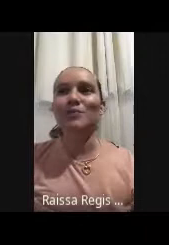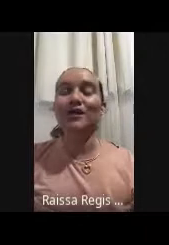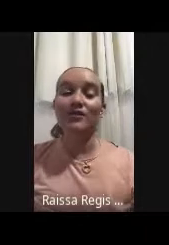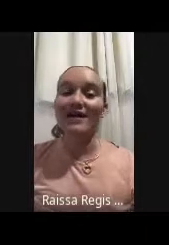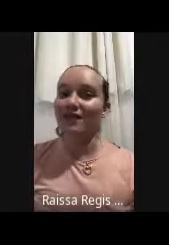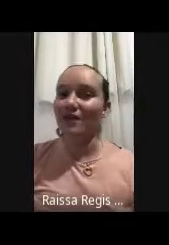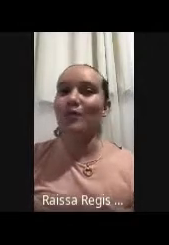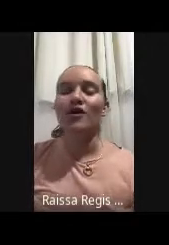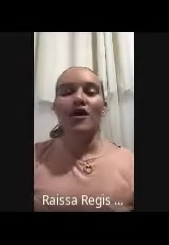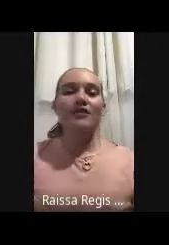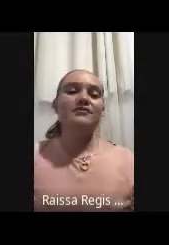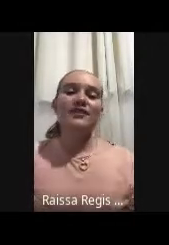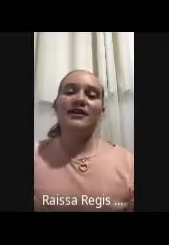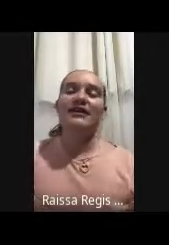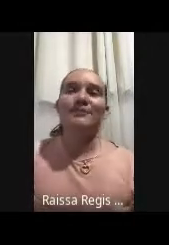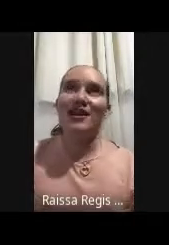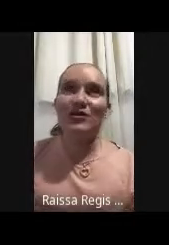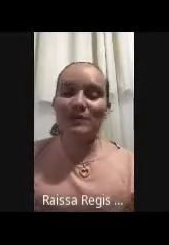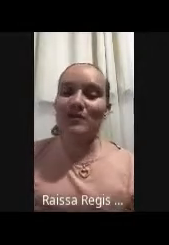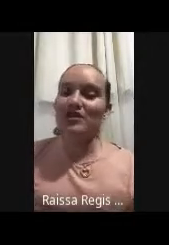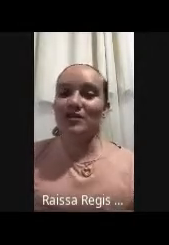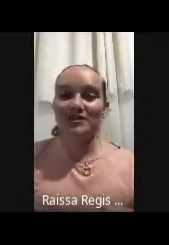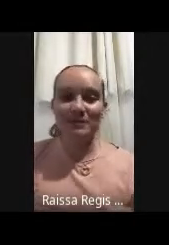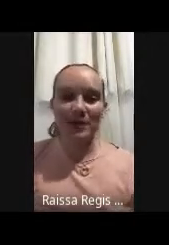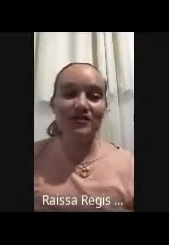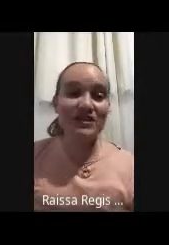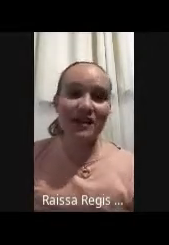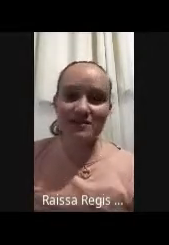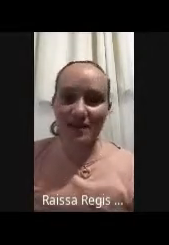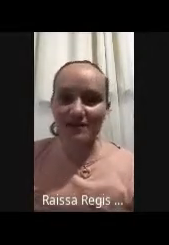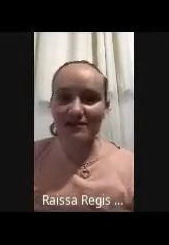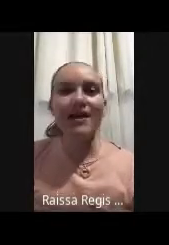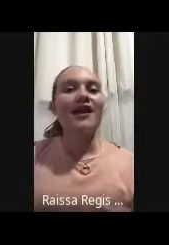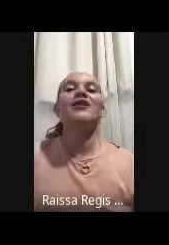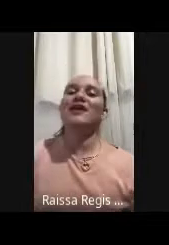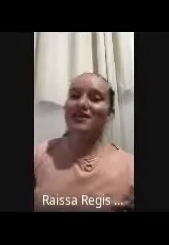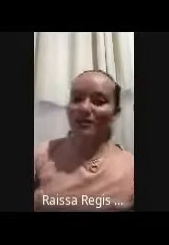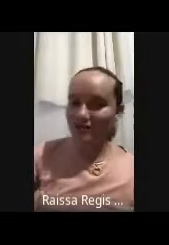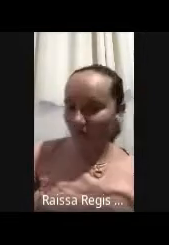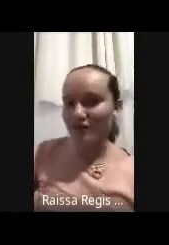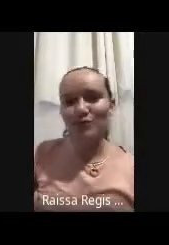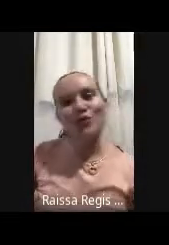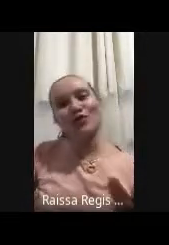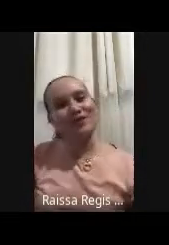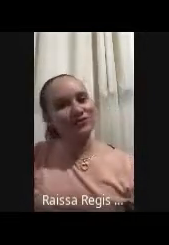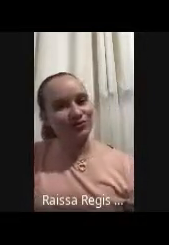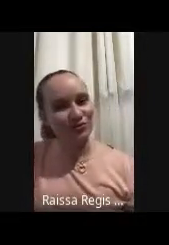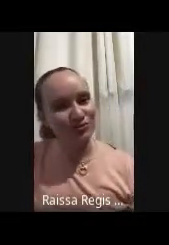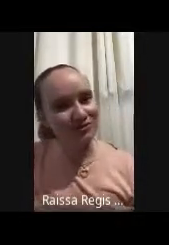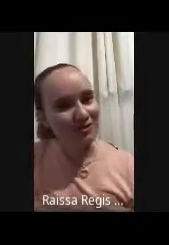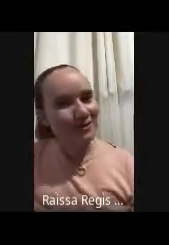oficina, porque não dá tempo. Na pedagogia bilíngue, a gente tem uma disciplina de 6 meses, e mesmo assim, precisa de muito